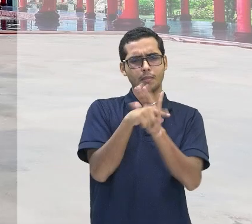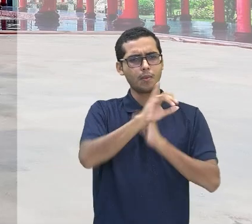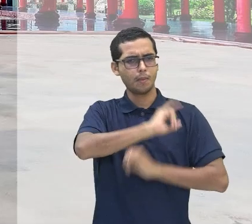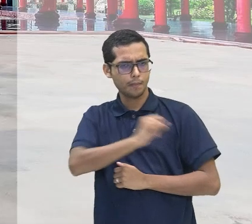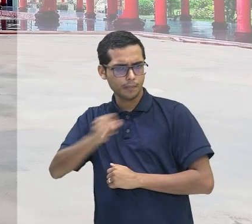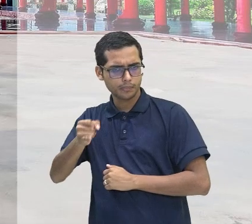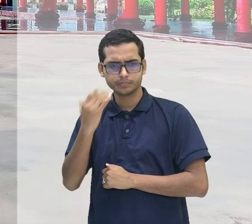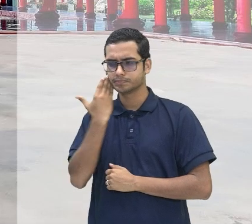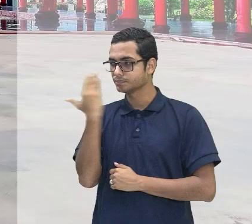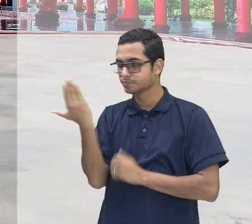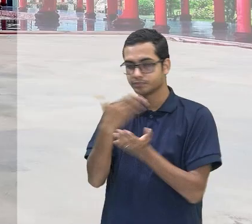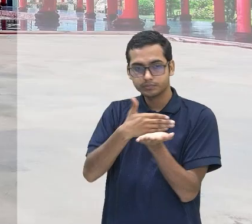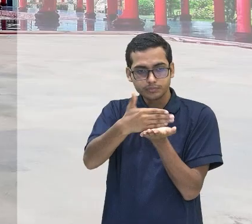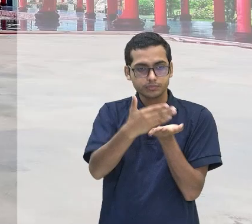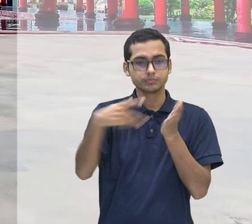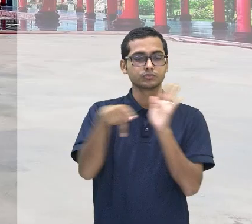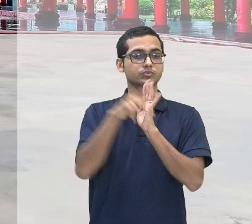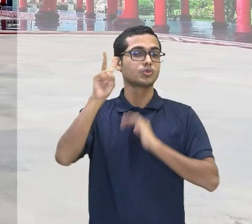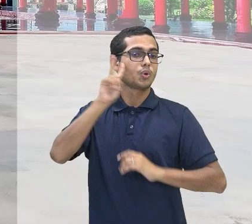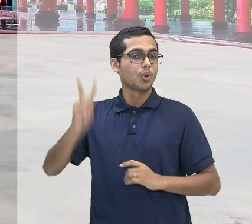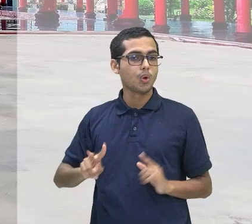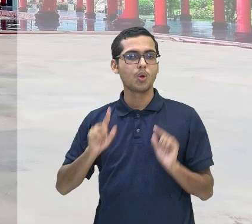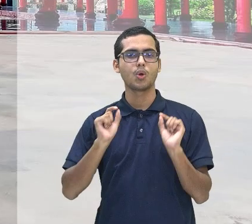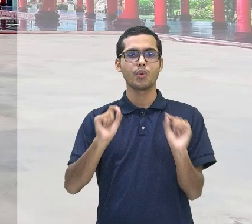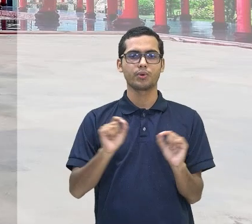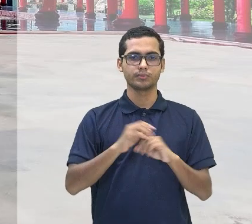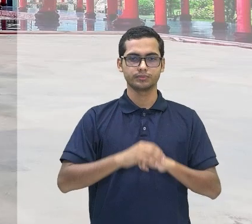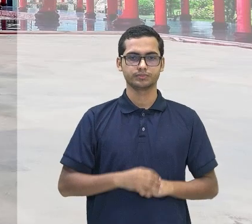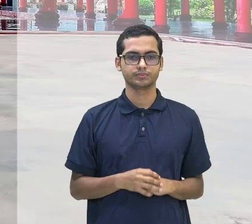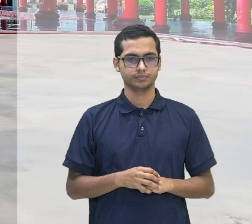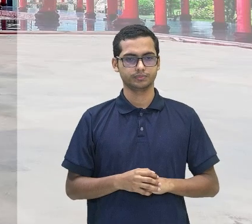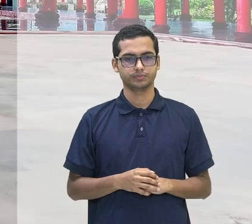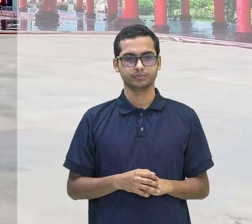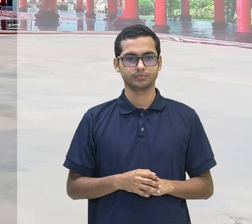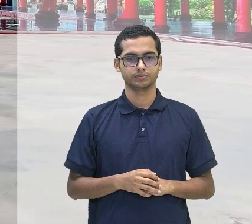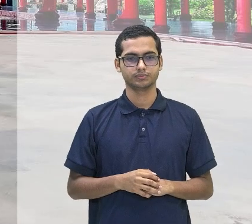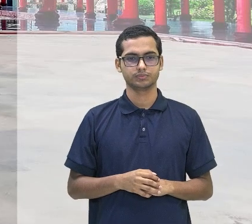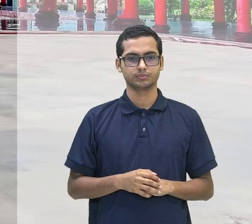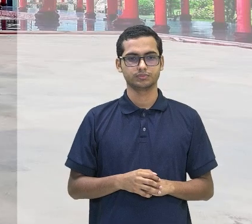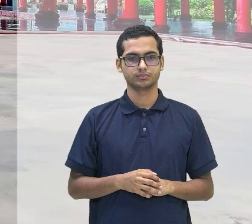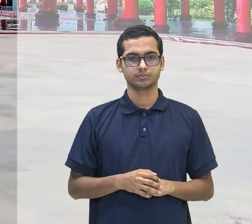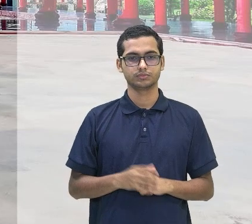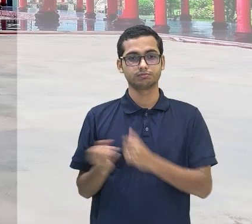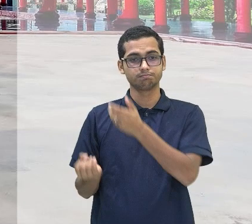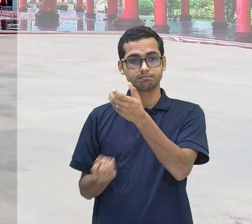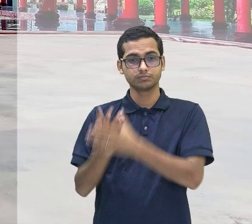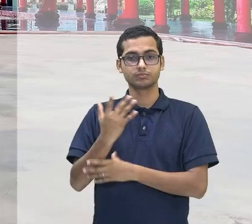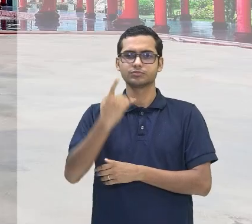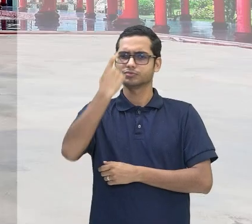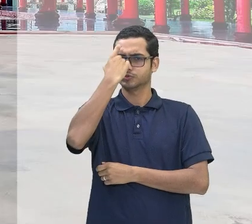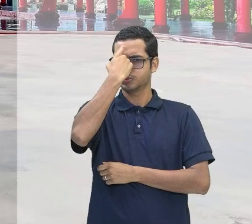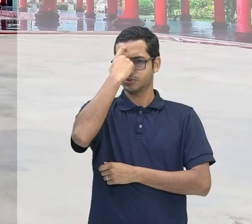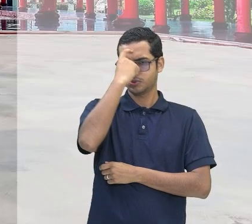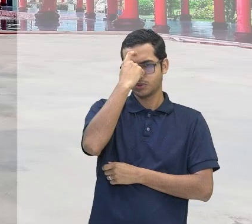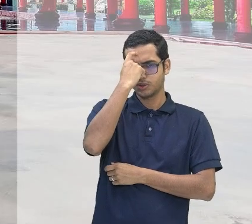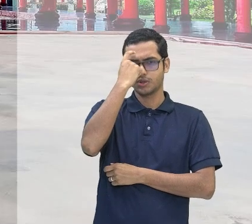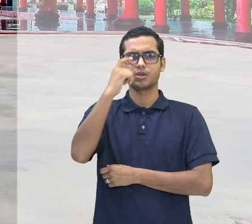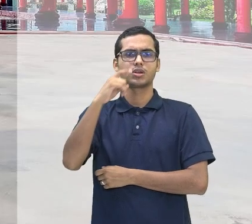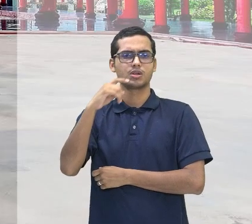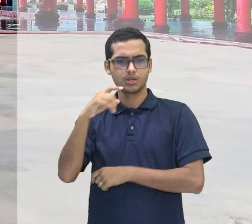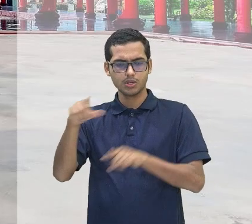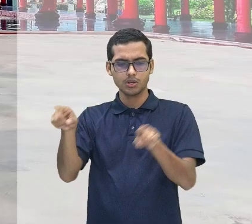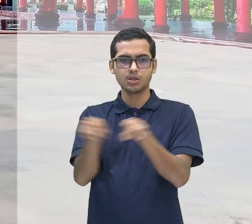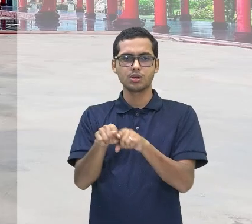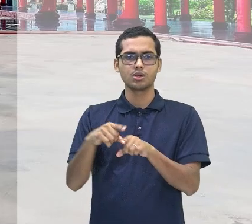então com a vertente histórica que diz, que conta, né, que se originou lá na Índia através dos